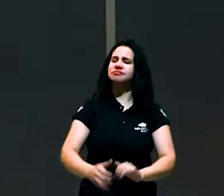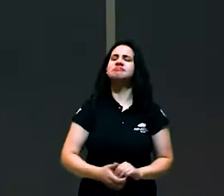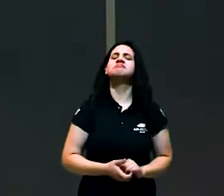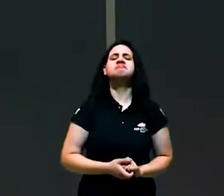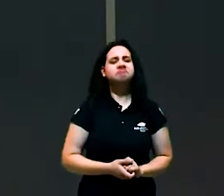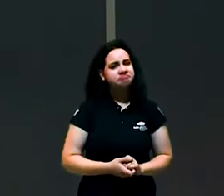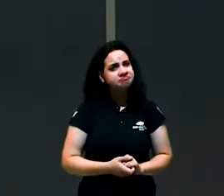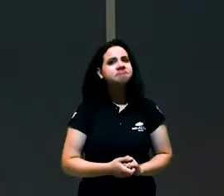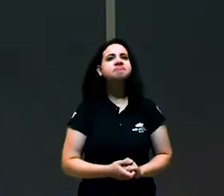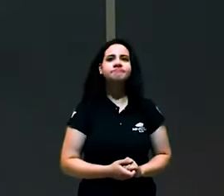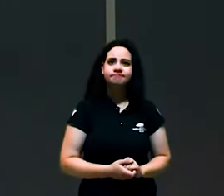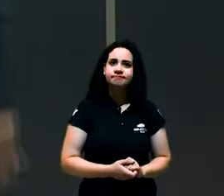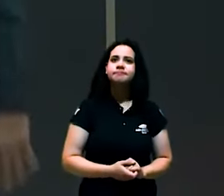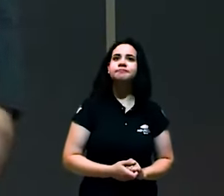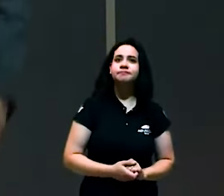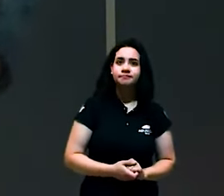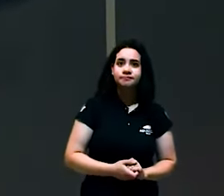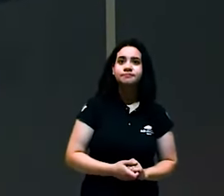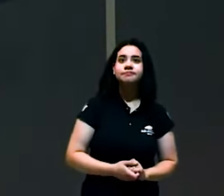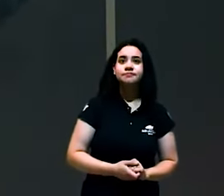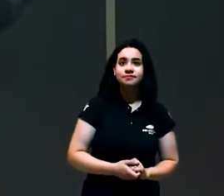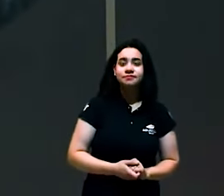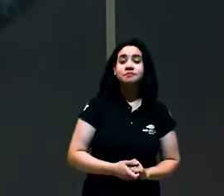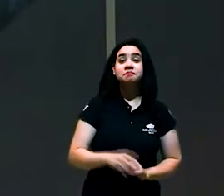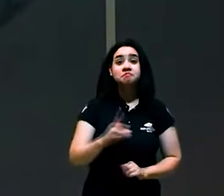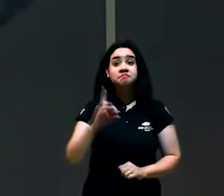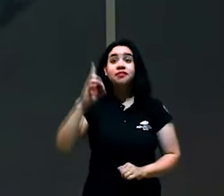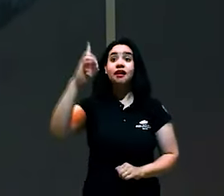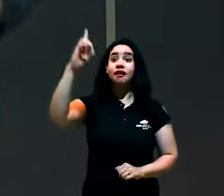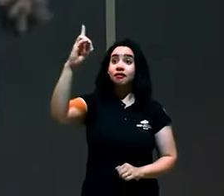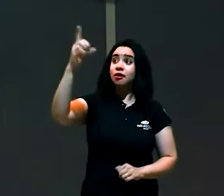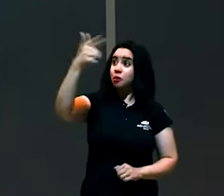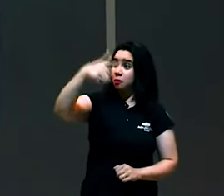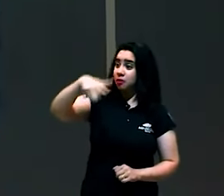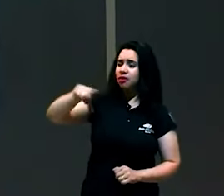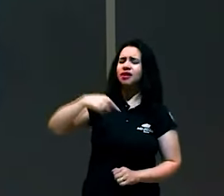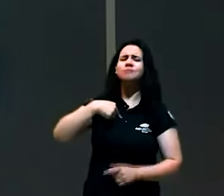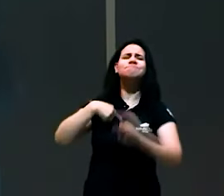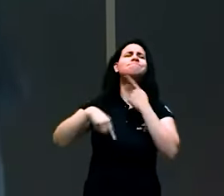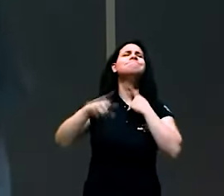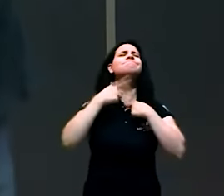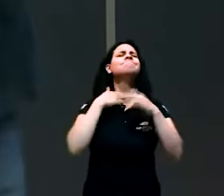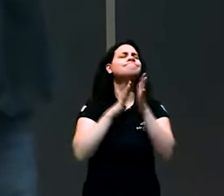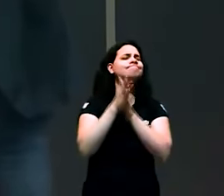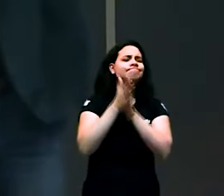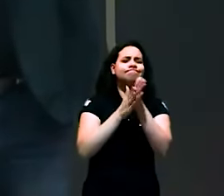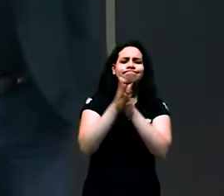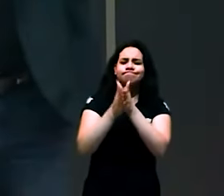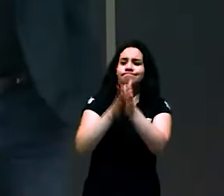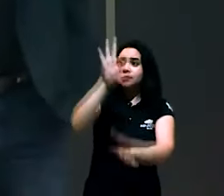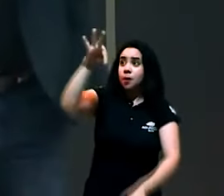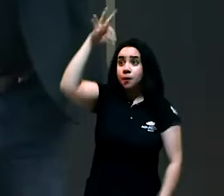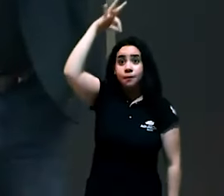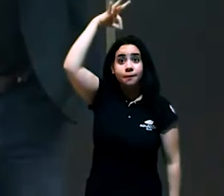E eu estou convencido que Deus vai fazer antes de arrebatar a igreja. Haverá um despertar do Espírito Santo do